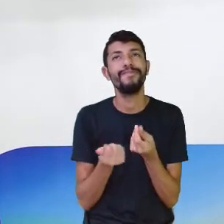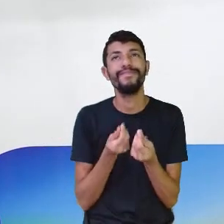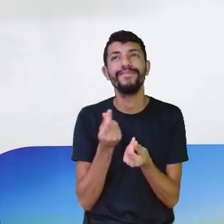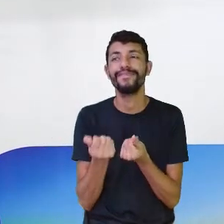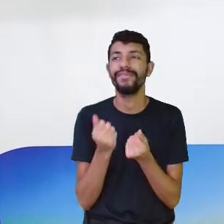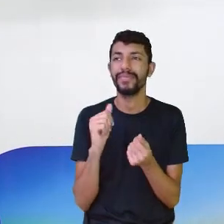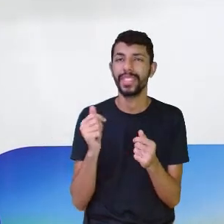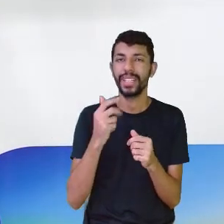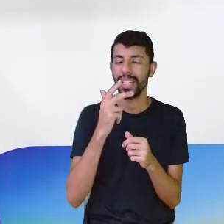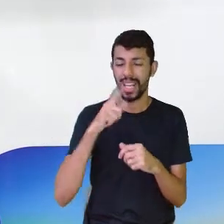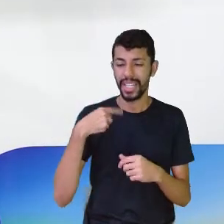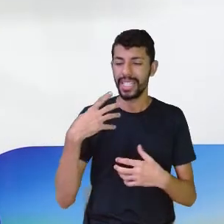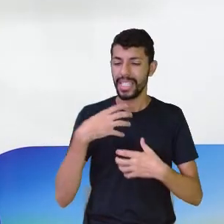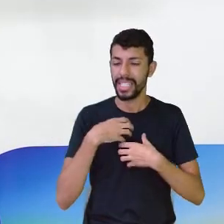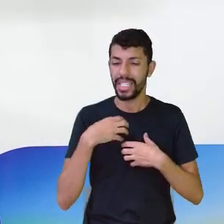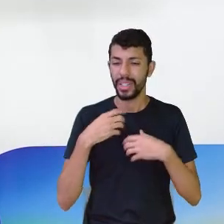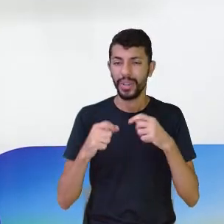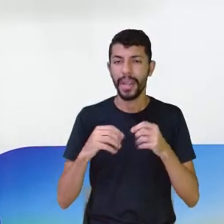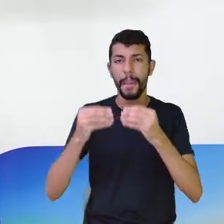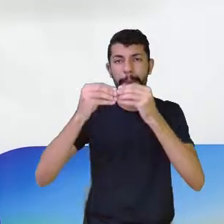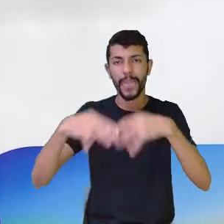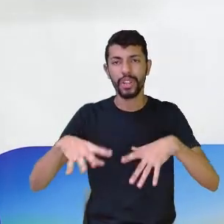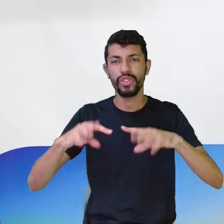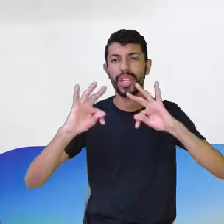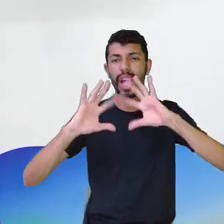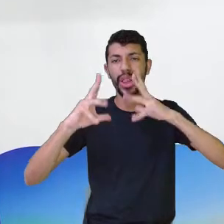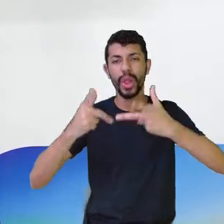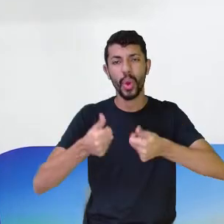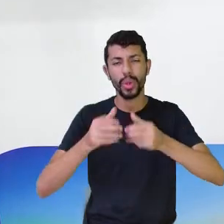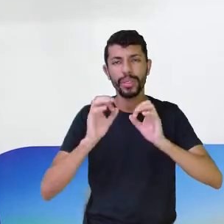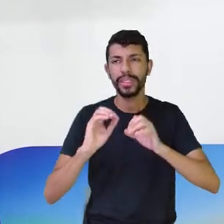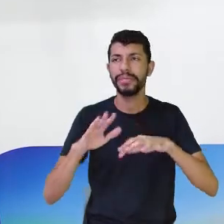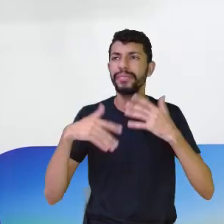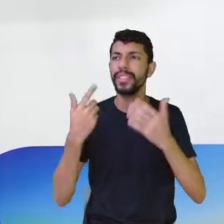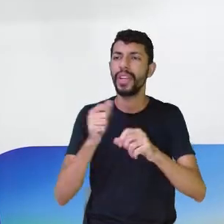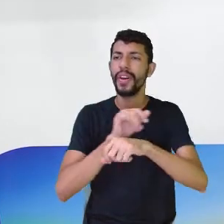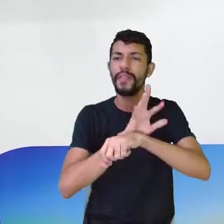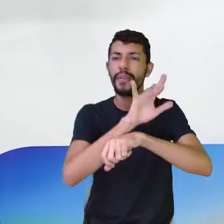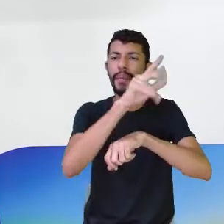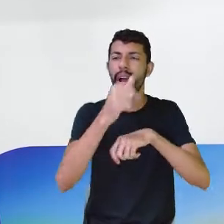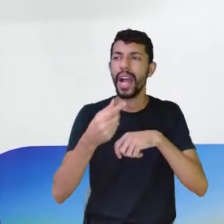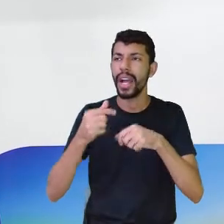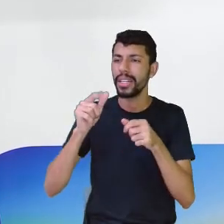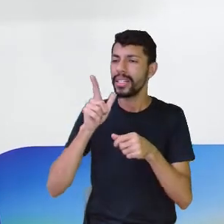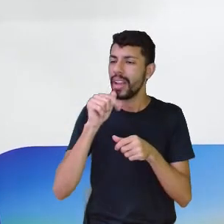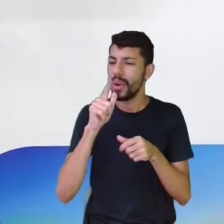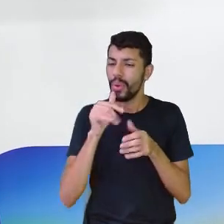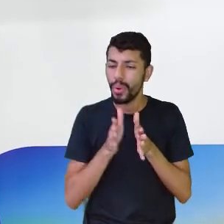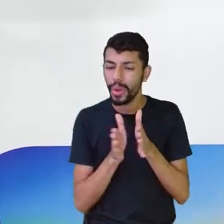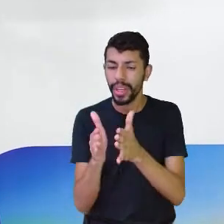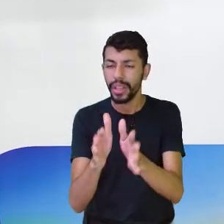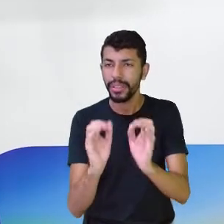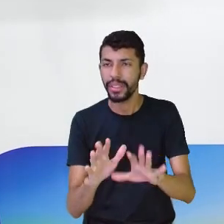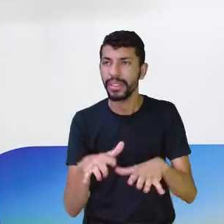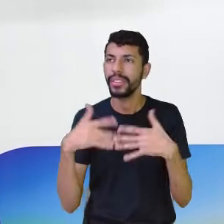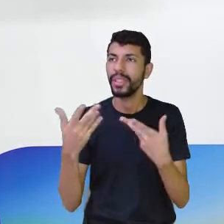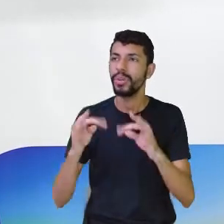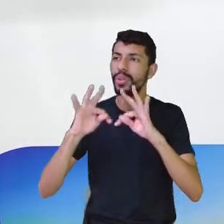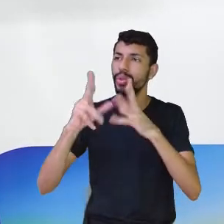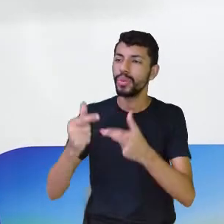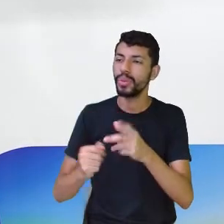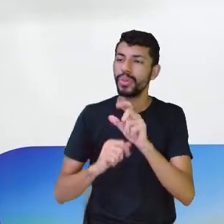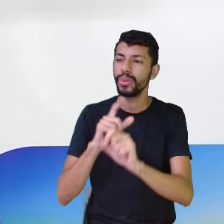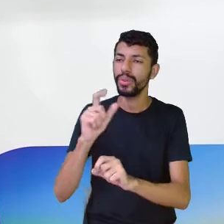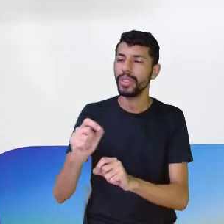vai trazer transtornos para todo mundo. Então a fumaça nos rios, a fumaça no ar, o rio, tudo vai aí fazer com